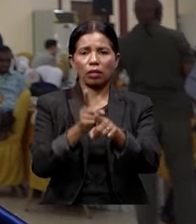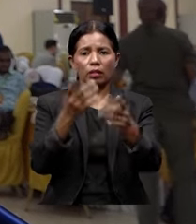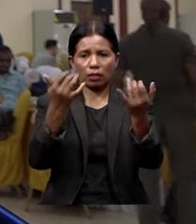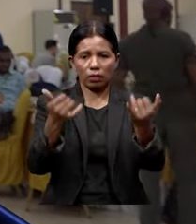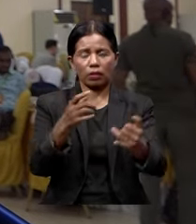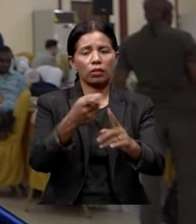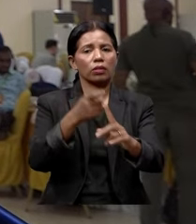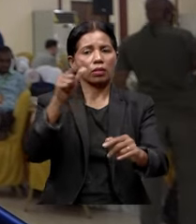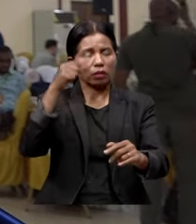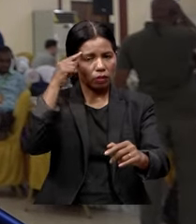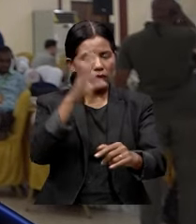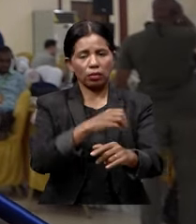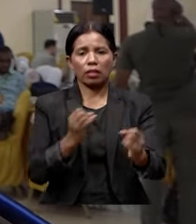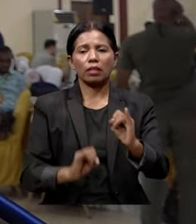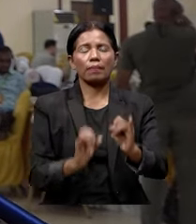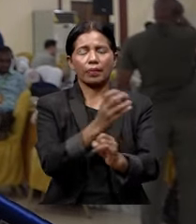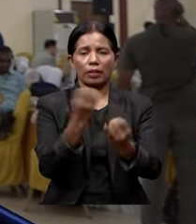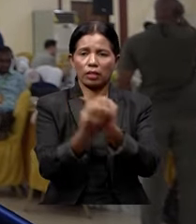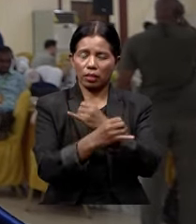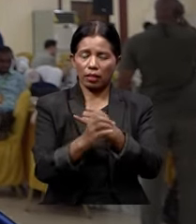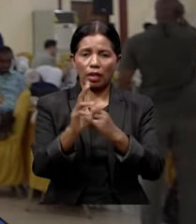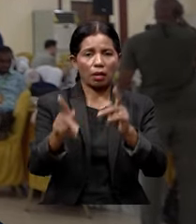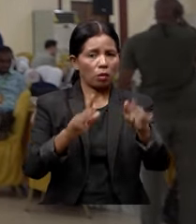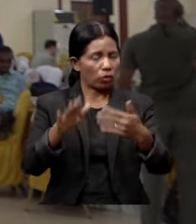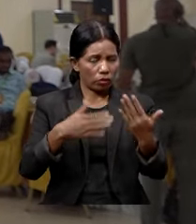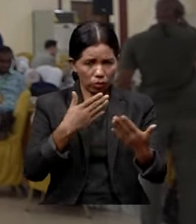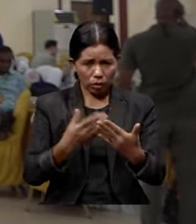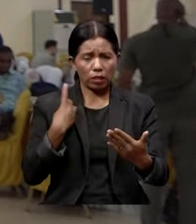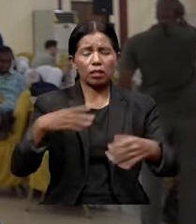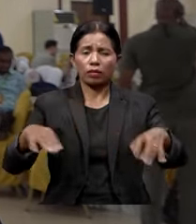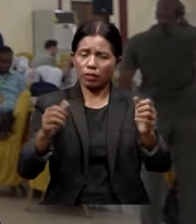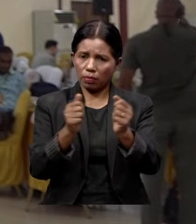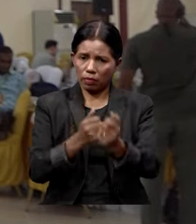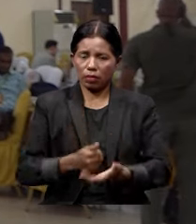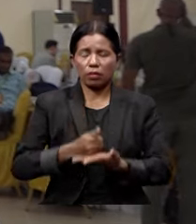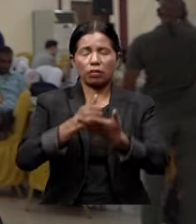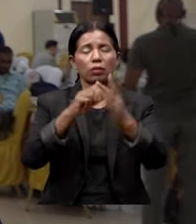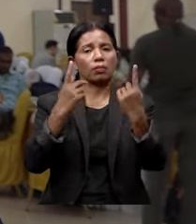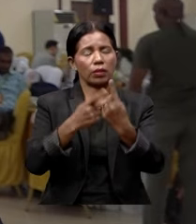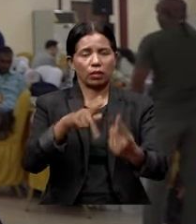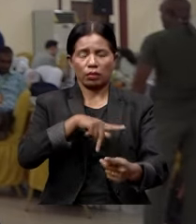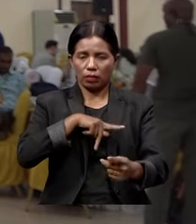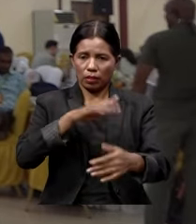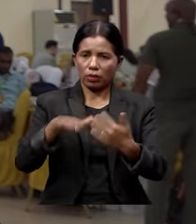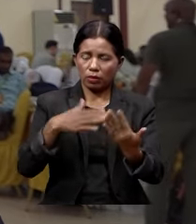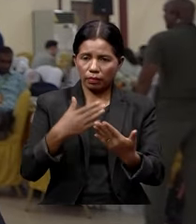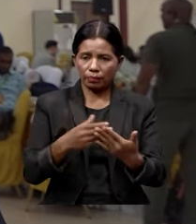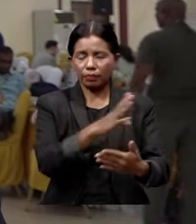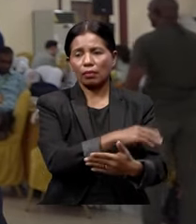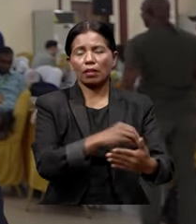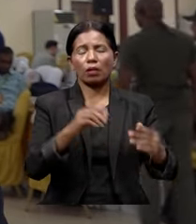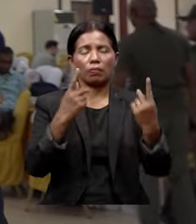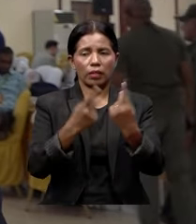tanto governo na entidade pública o todo, e tá a casa no insato facilita o setor privado, lhe o setor